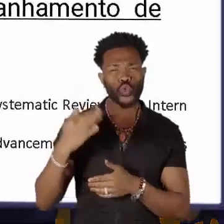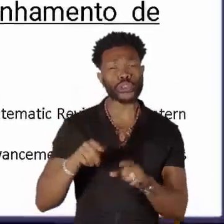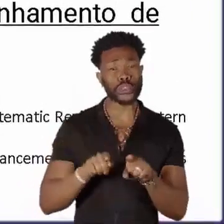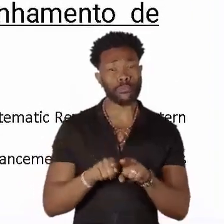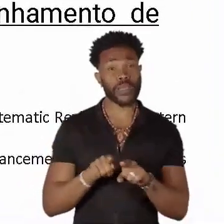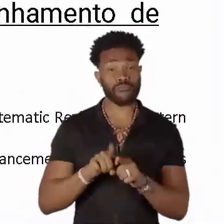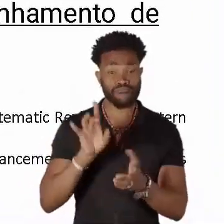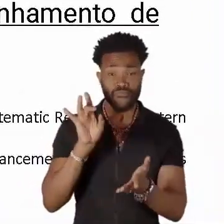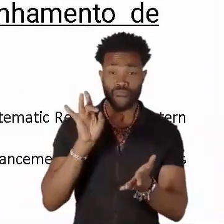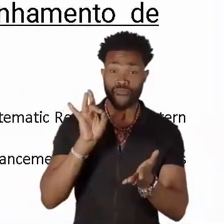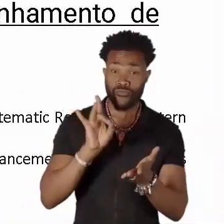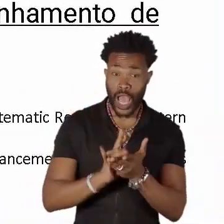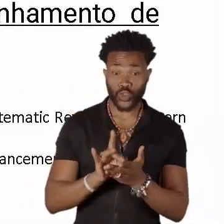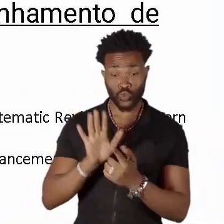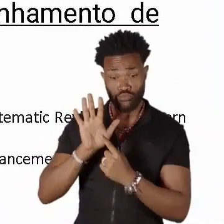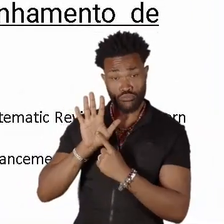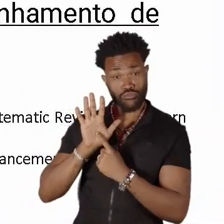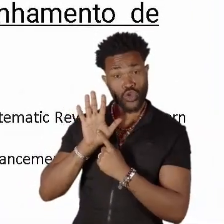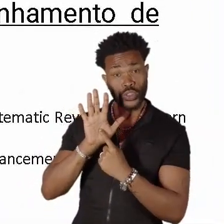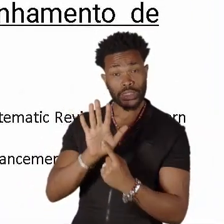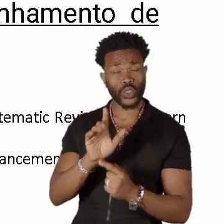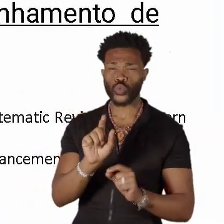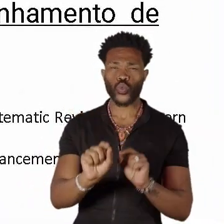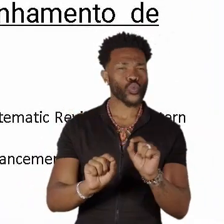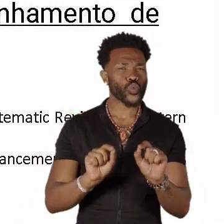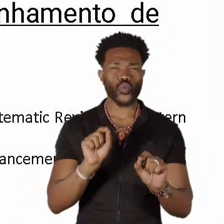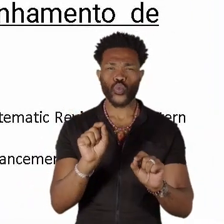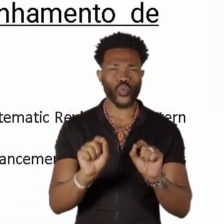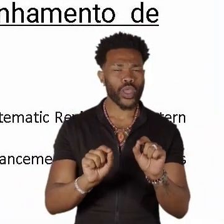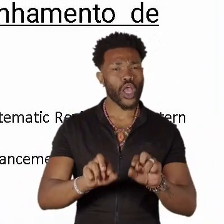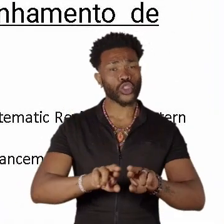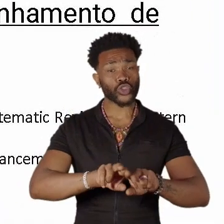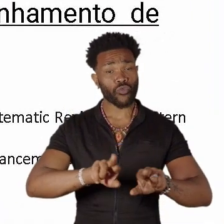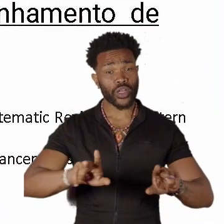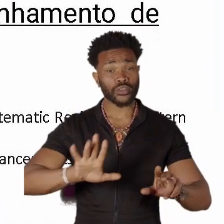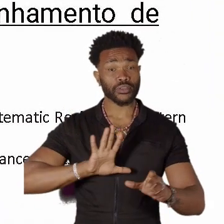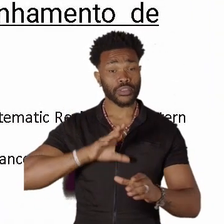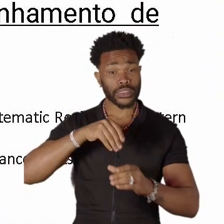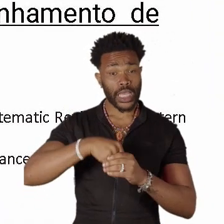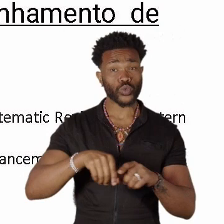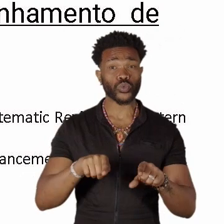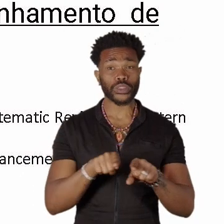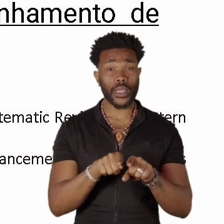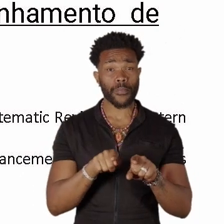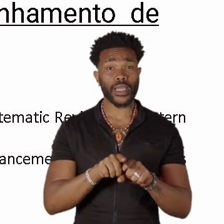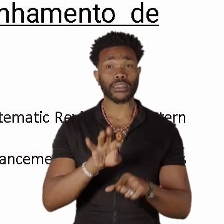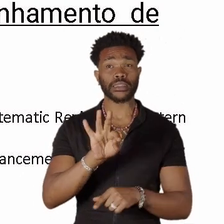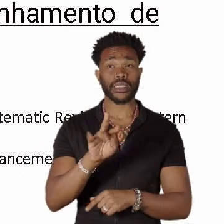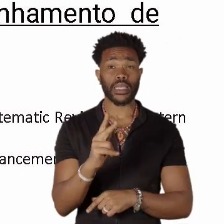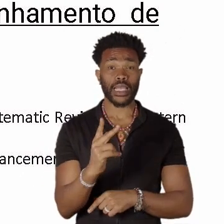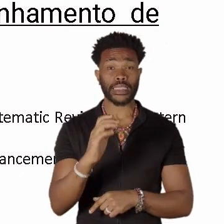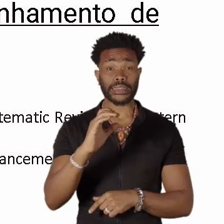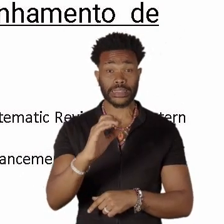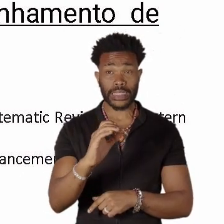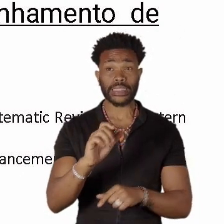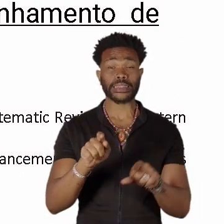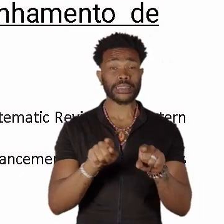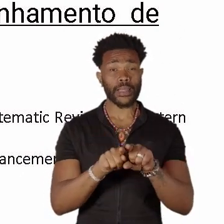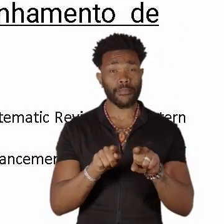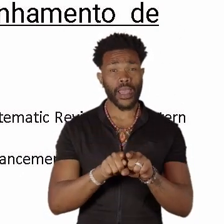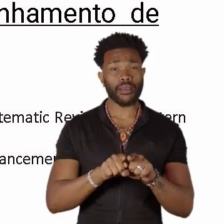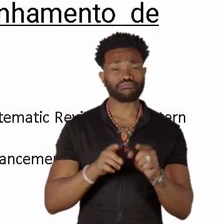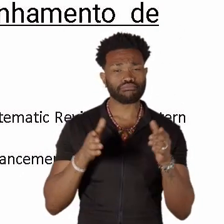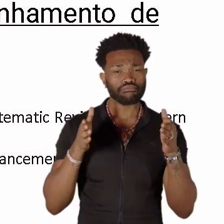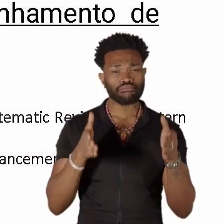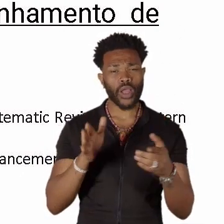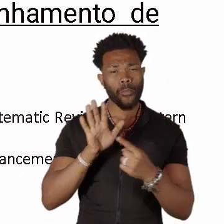fato, ele vem se mostrando os diferentes compostos, as diferentes dosagens THC, CBD, especialmente vem se